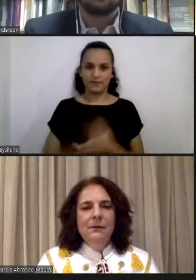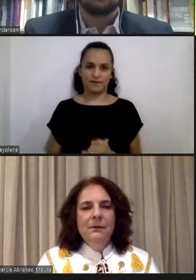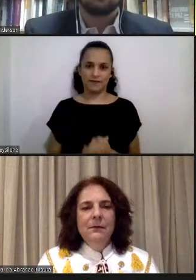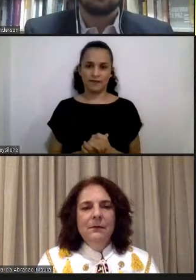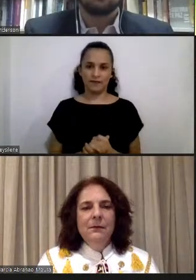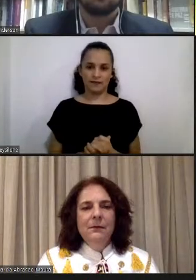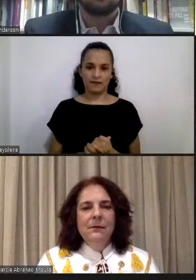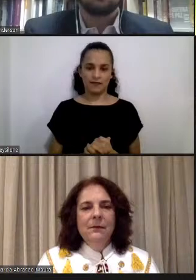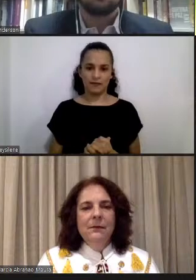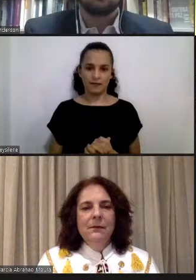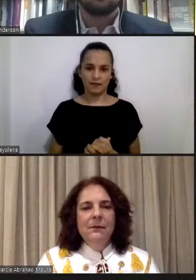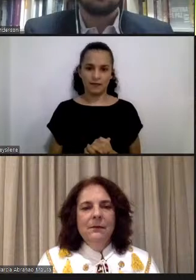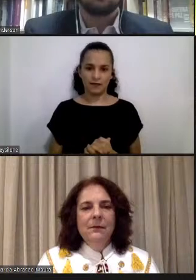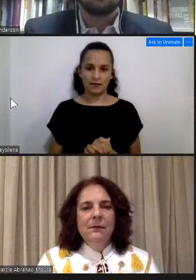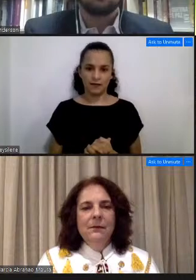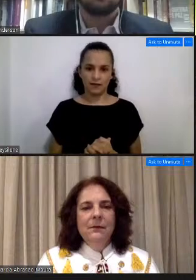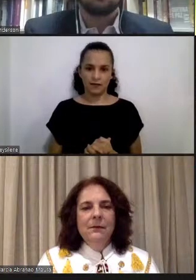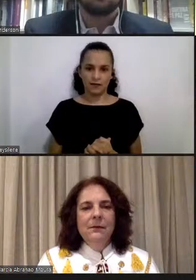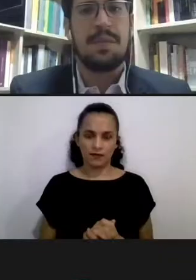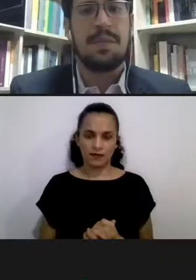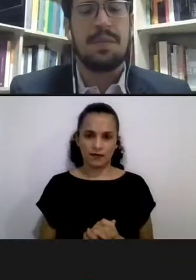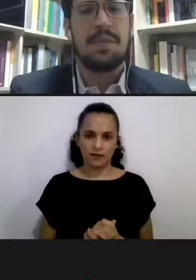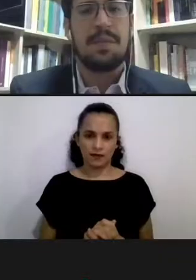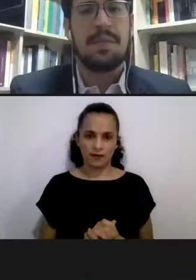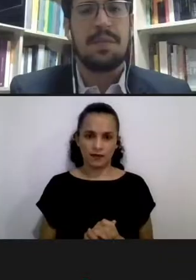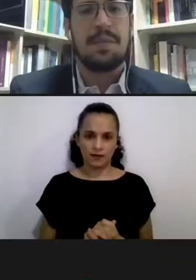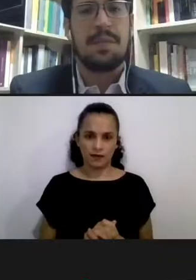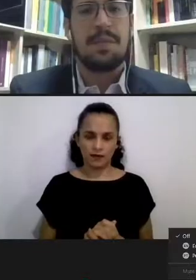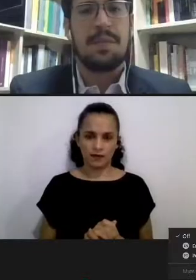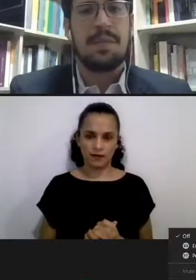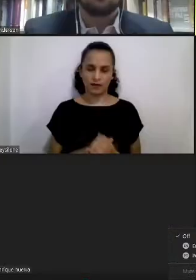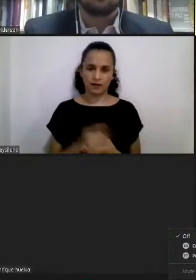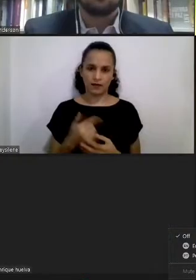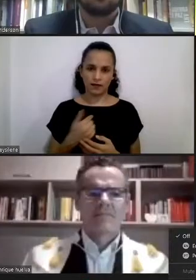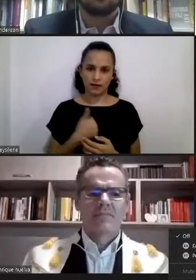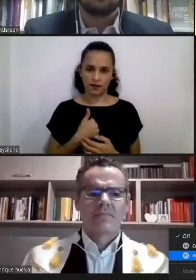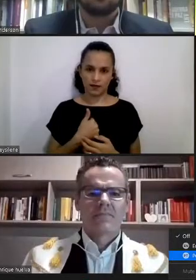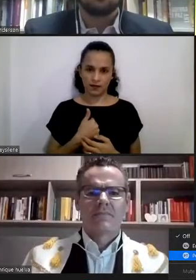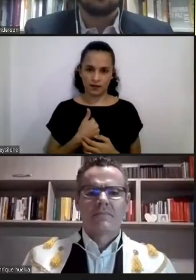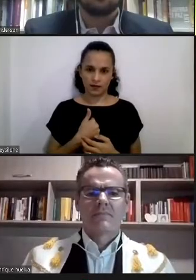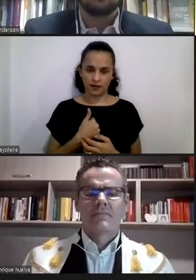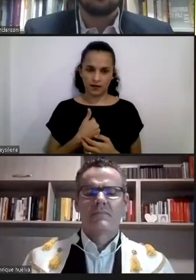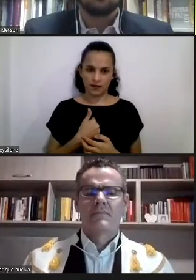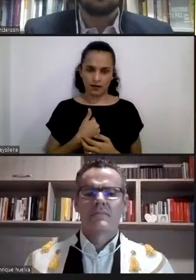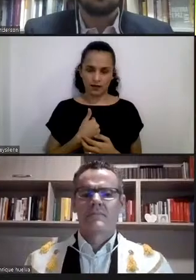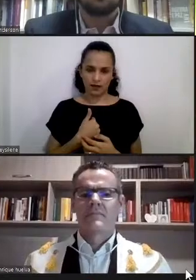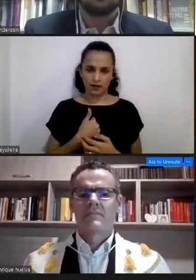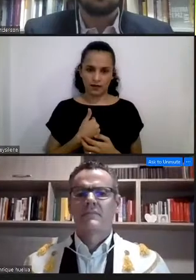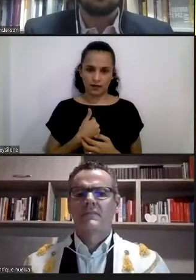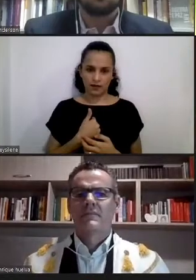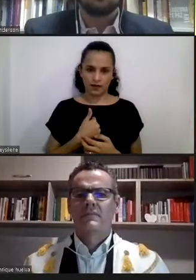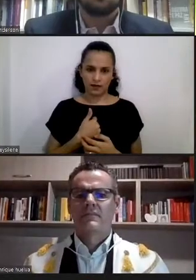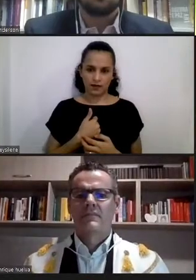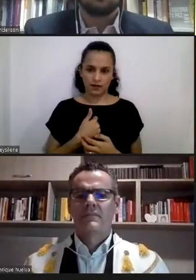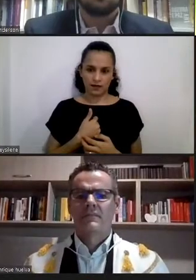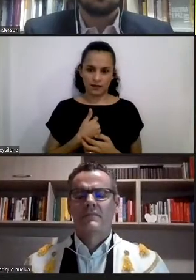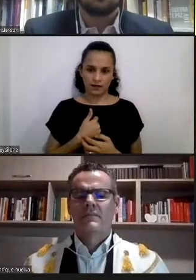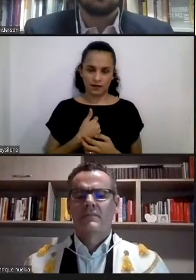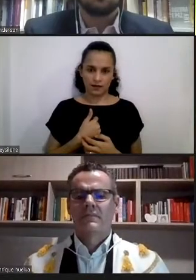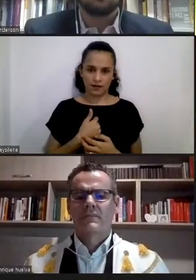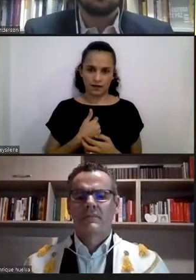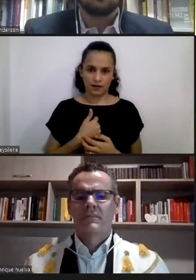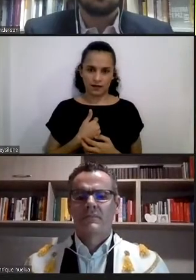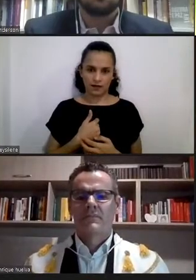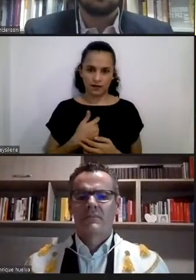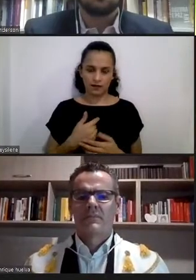I need hardly say that it is a great pleasure to receive this high honor.